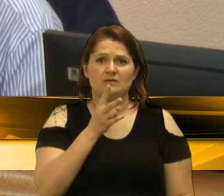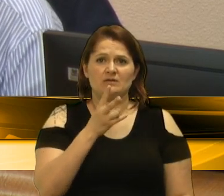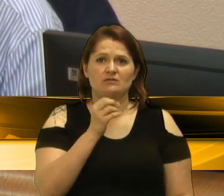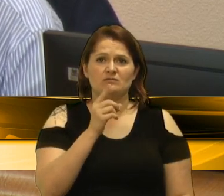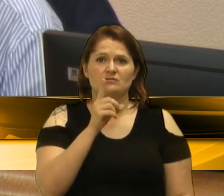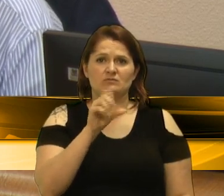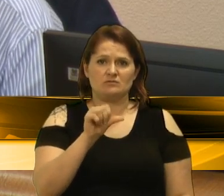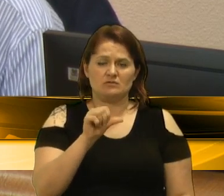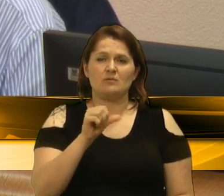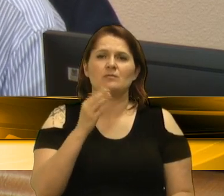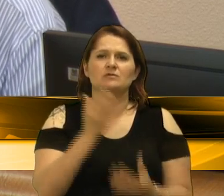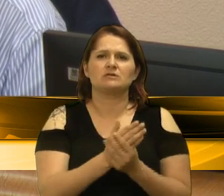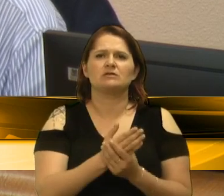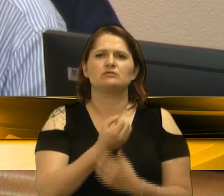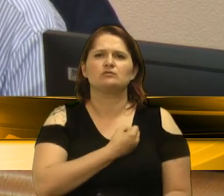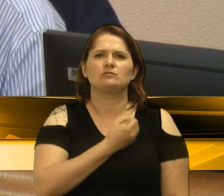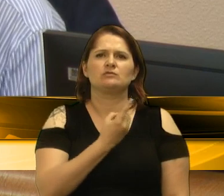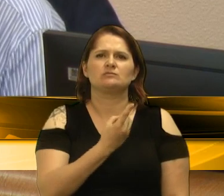processo número